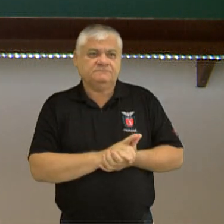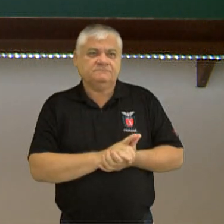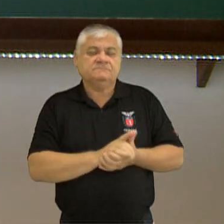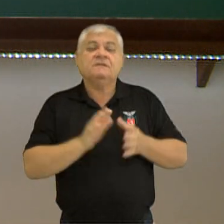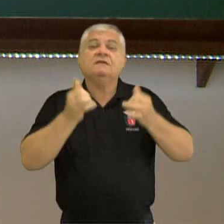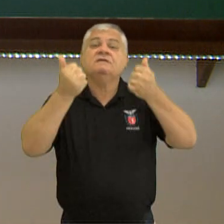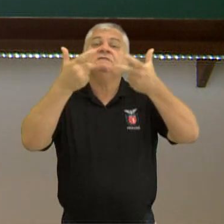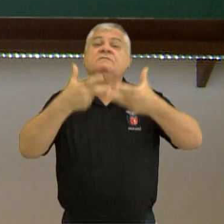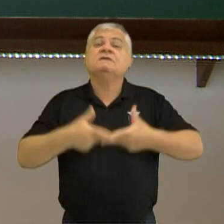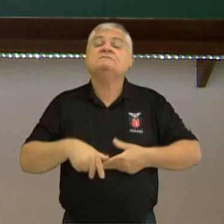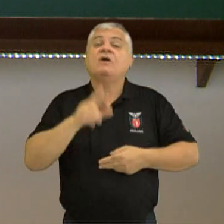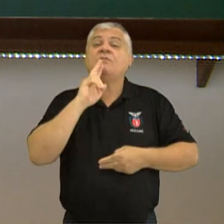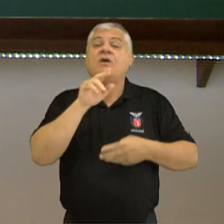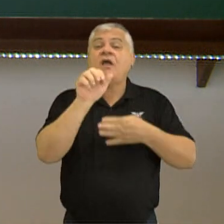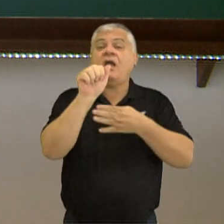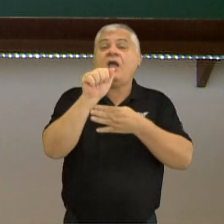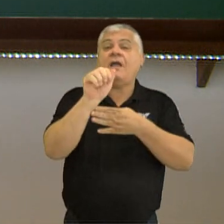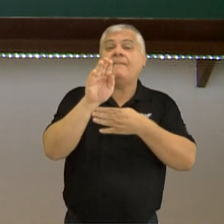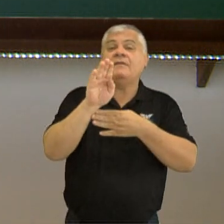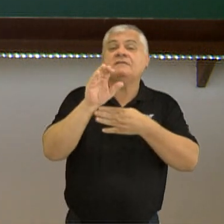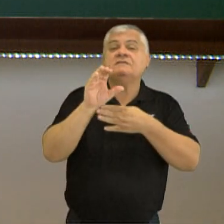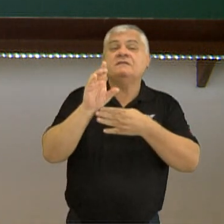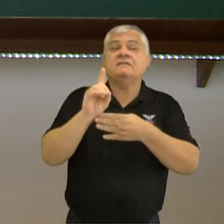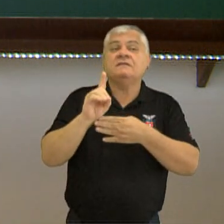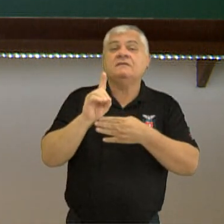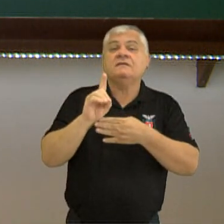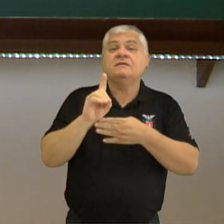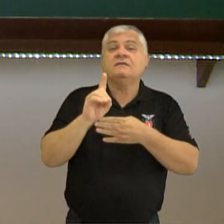Explicação, concessão, comparação ou consequência?